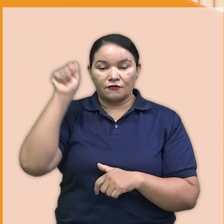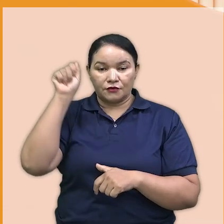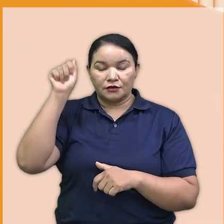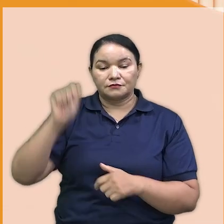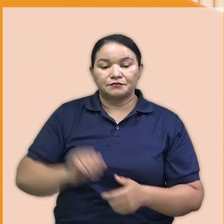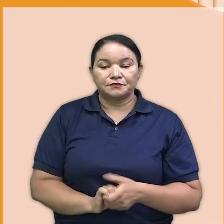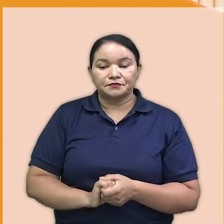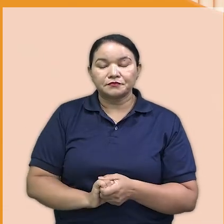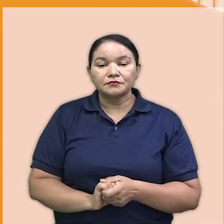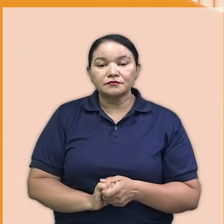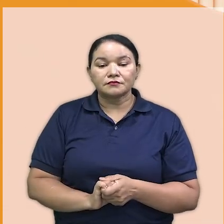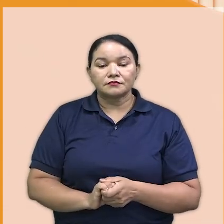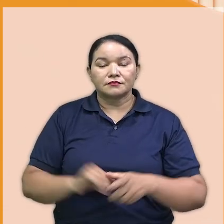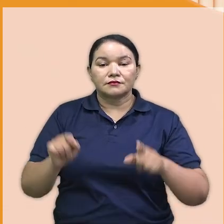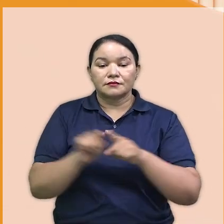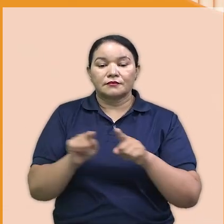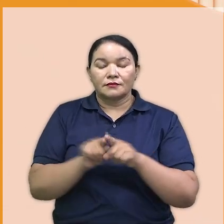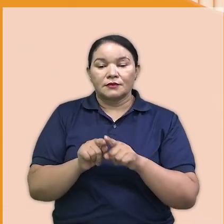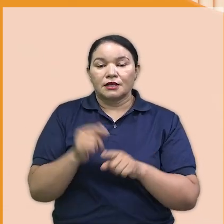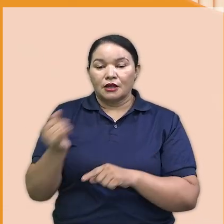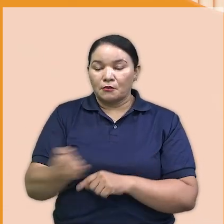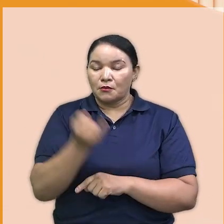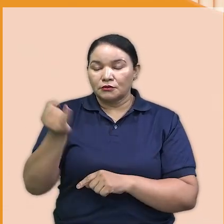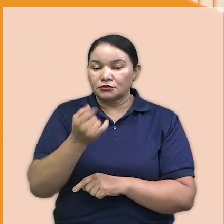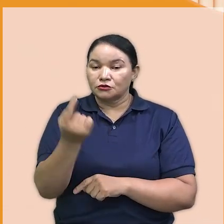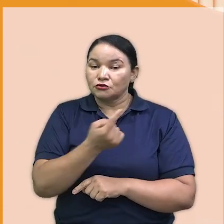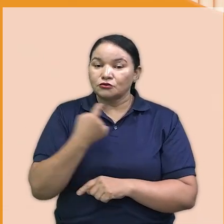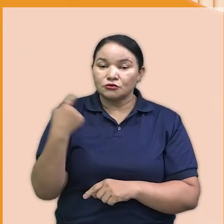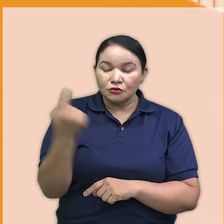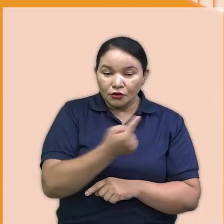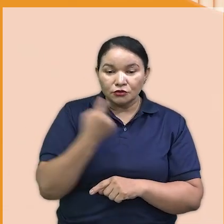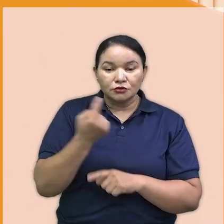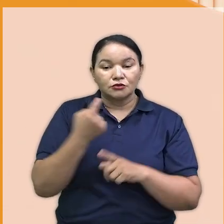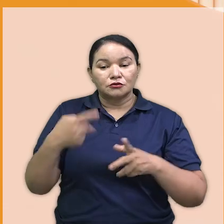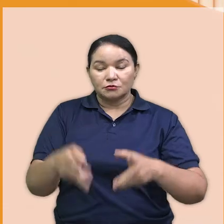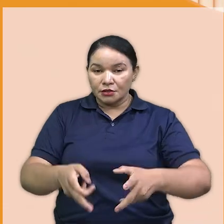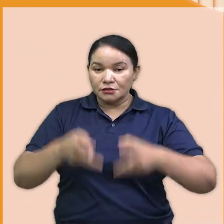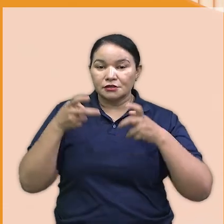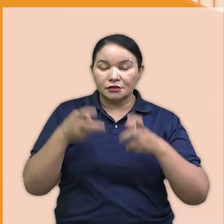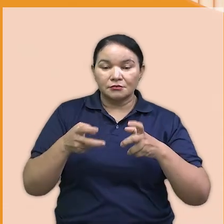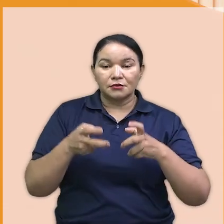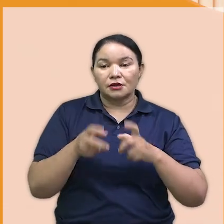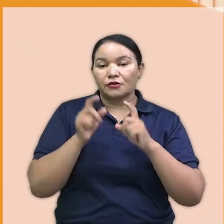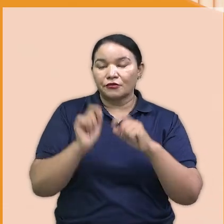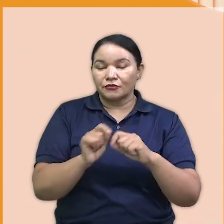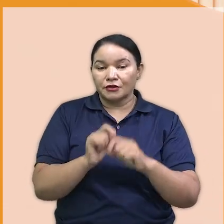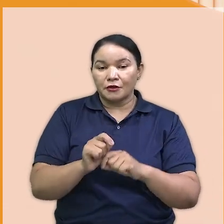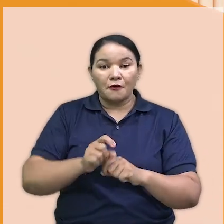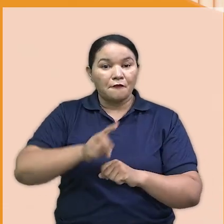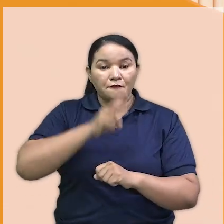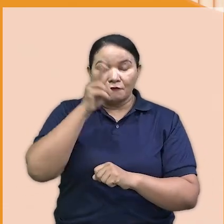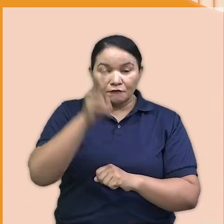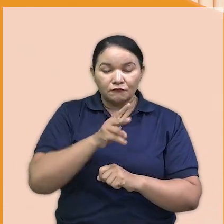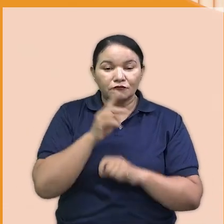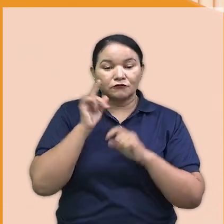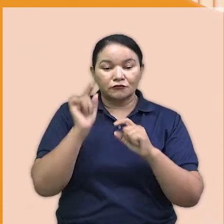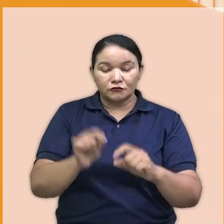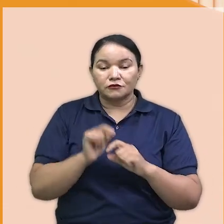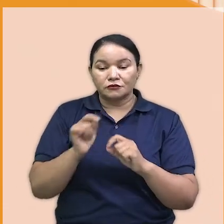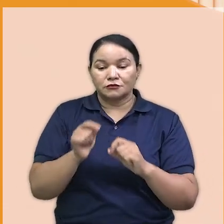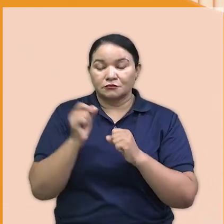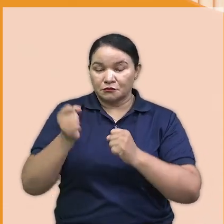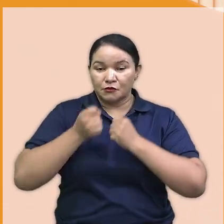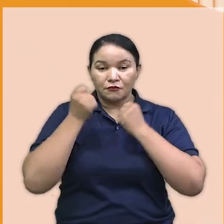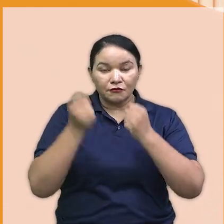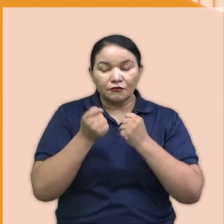importante para a gente então começar a perceber, né, essa força que está vindo hoje junto com a lei, para que